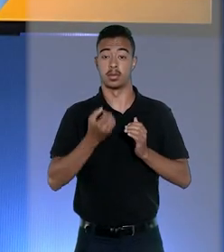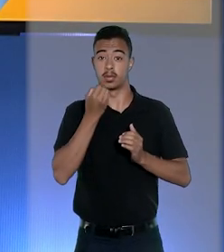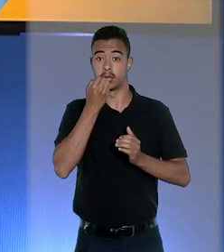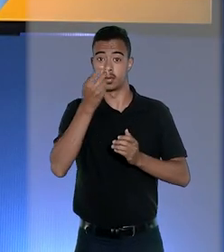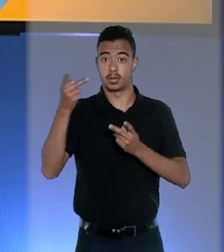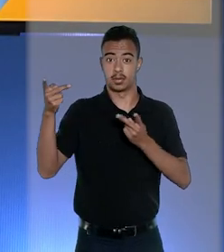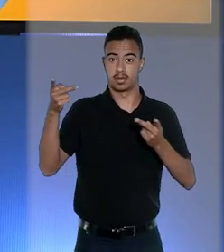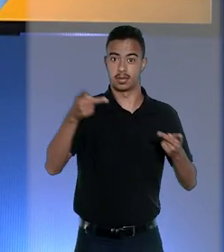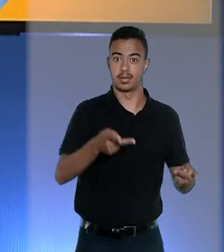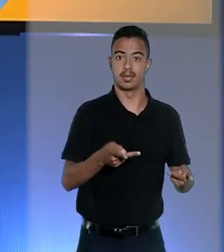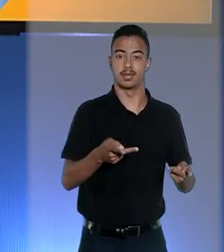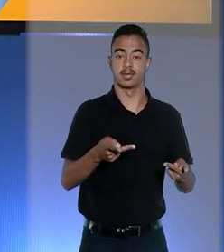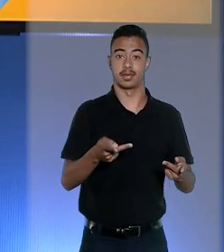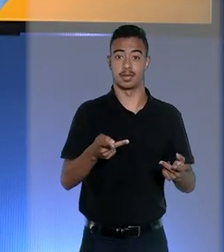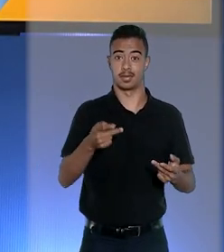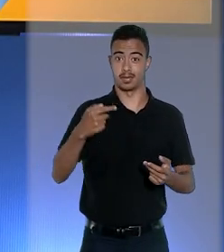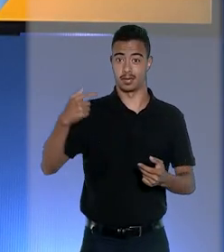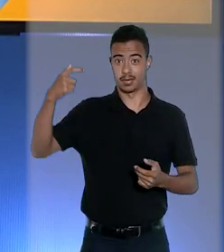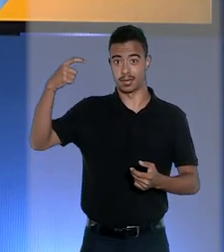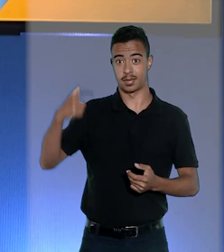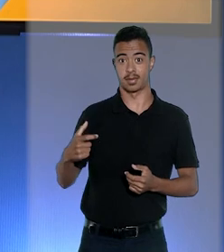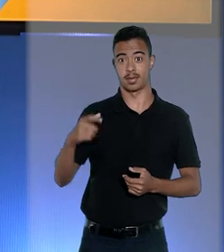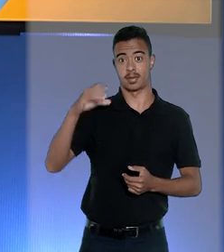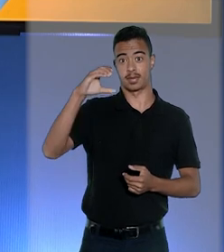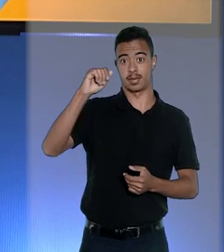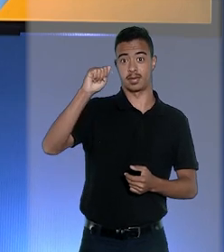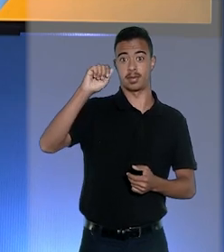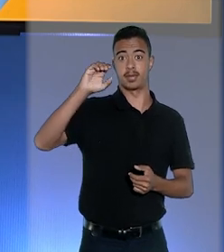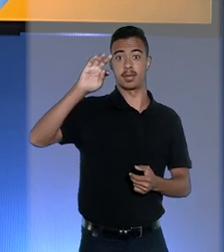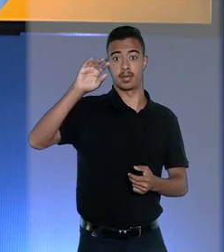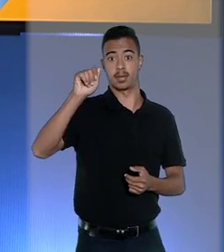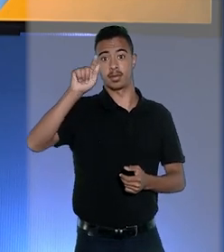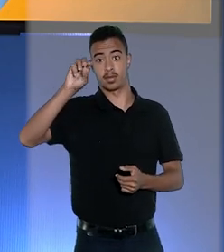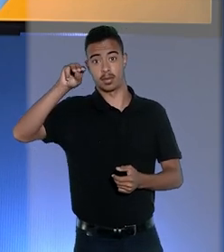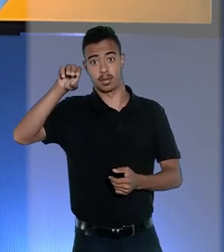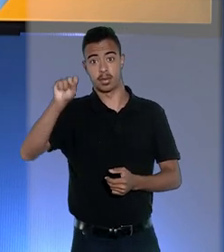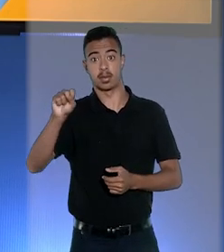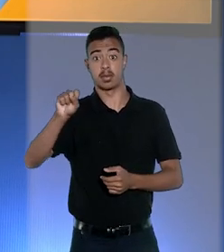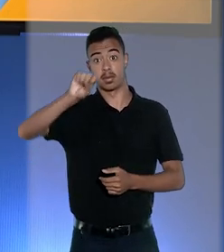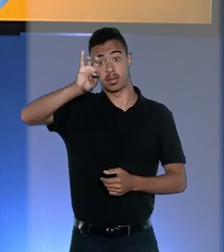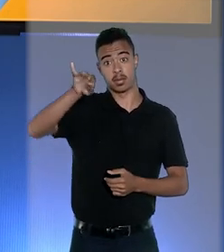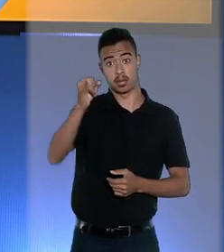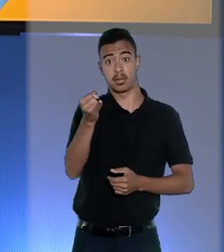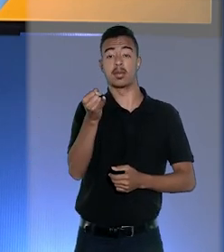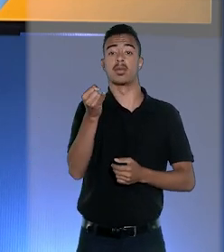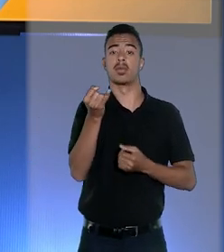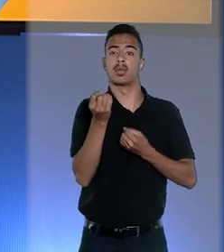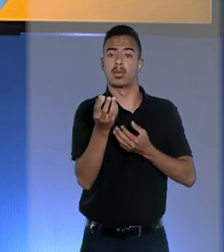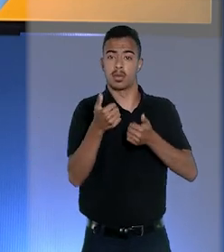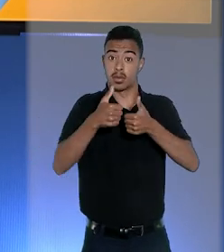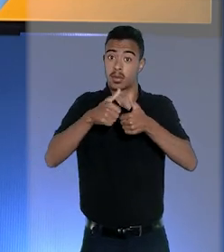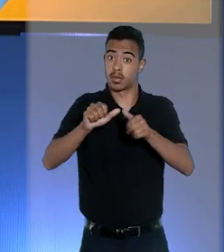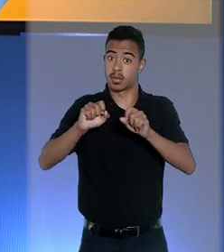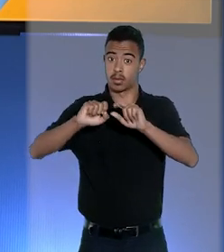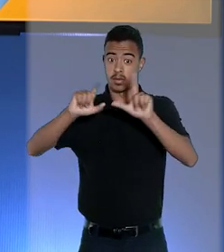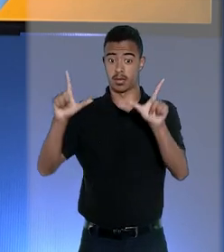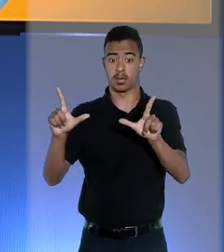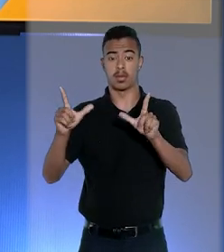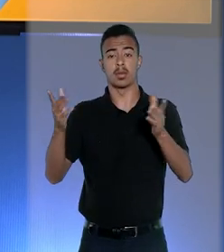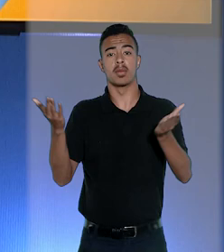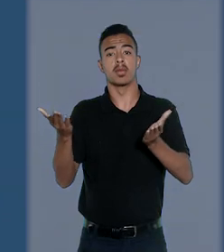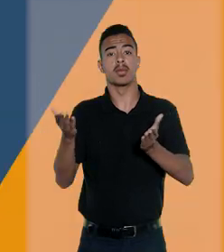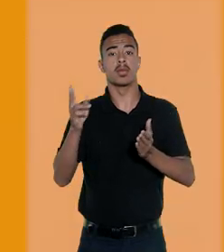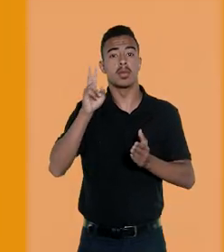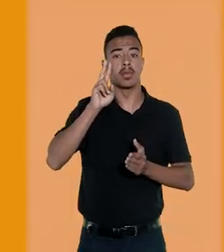Olá, seja muito bem-vindo. Eu sou Kátia Gomes e o STJ Notícias está no ar. No programa de hoje